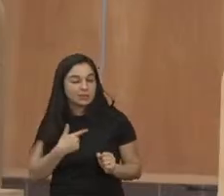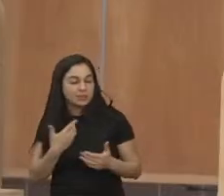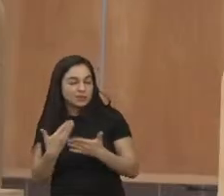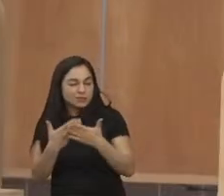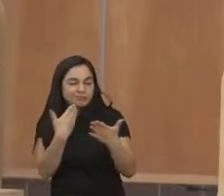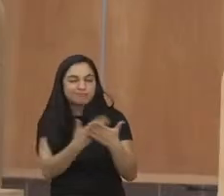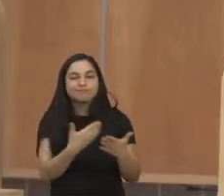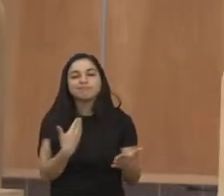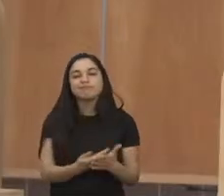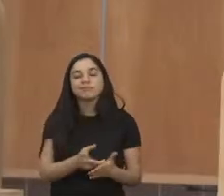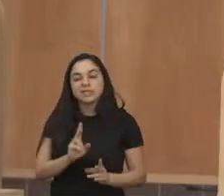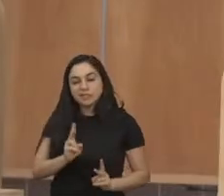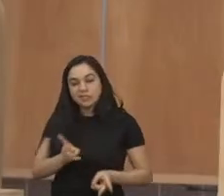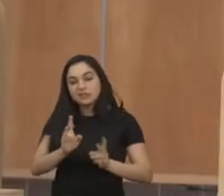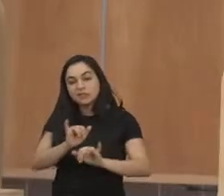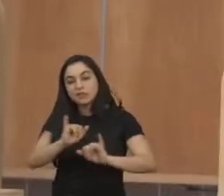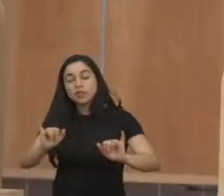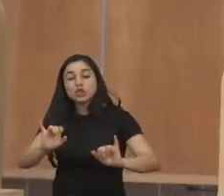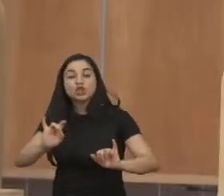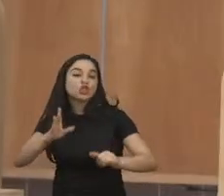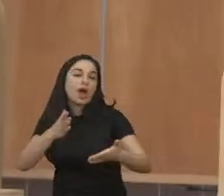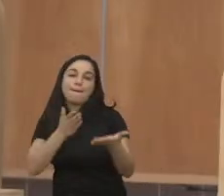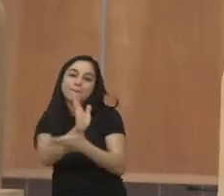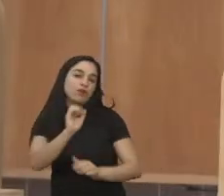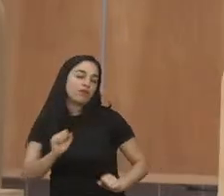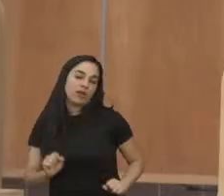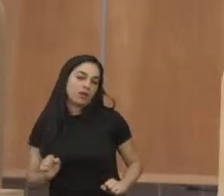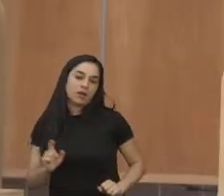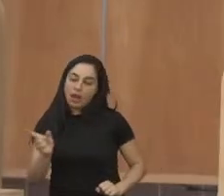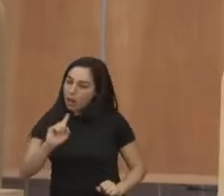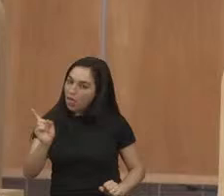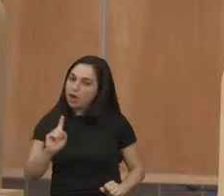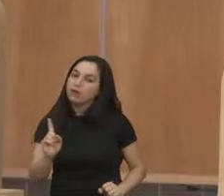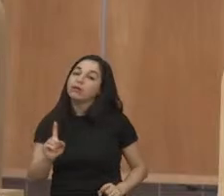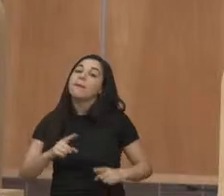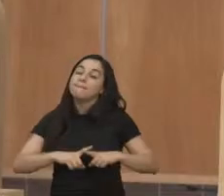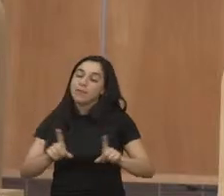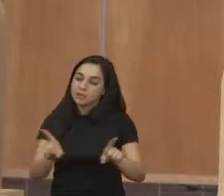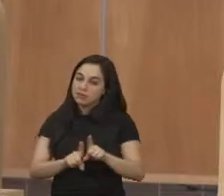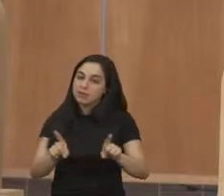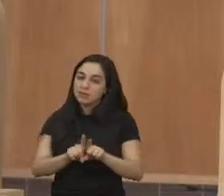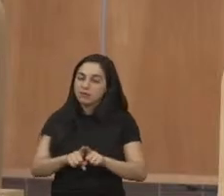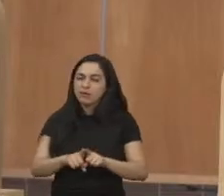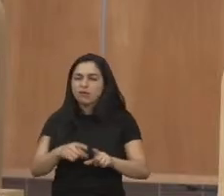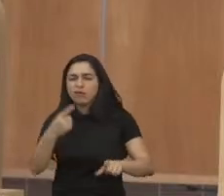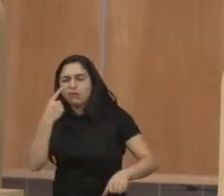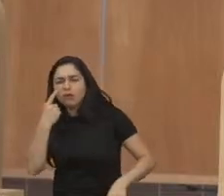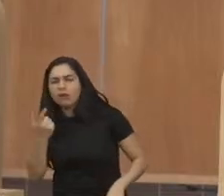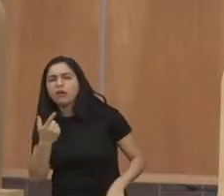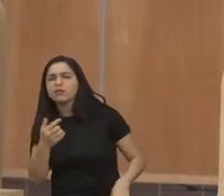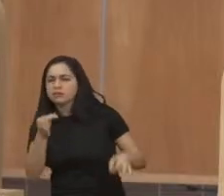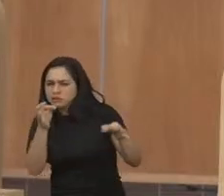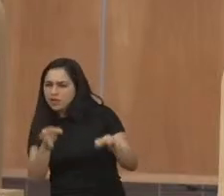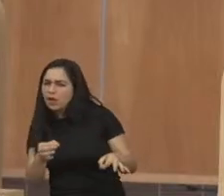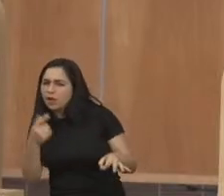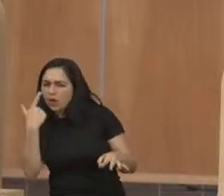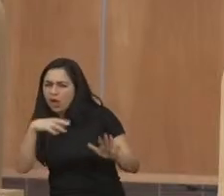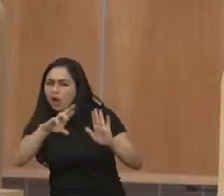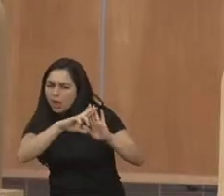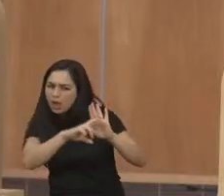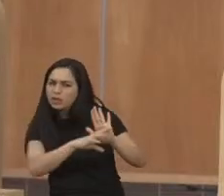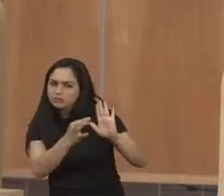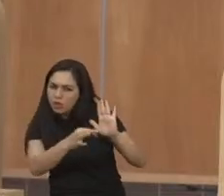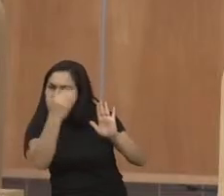sempre reforçando isso aí, que não é somente a gente aprovar a questão da BITS aqui, mas dizer, está sendo desburocratizado o processo,